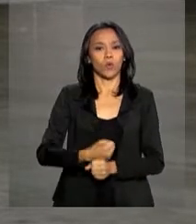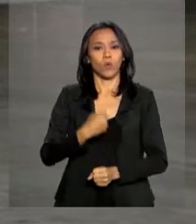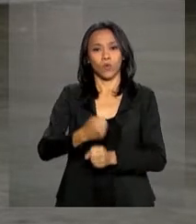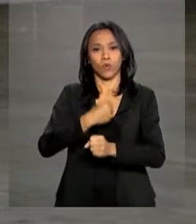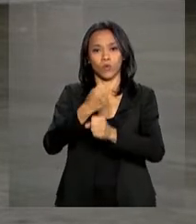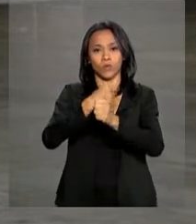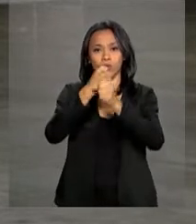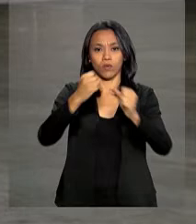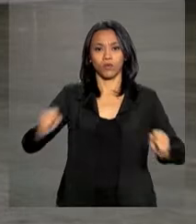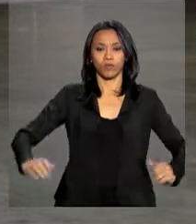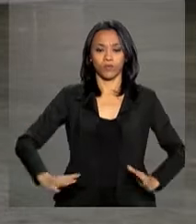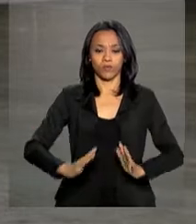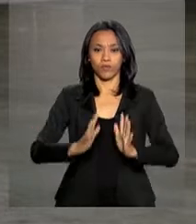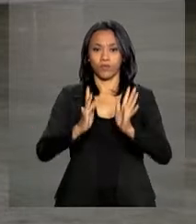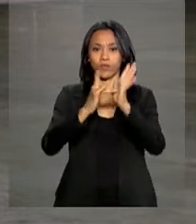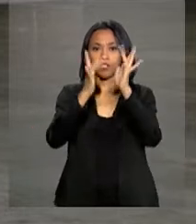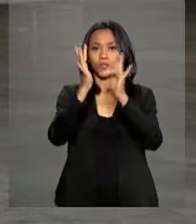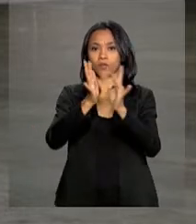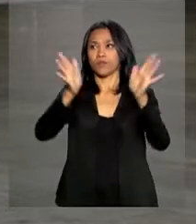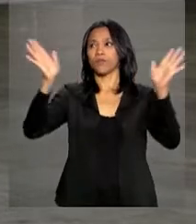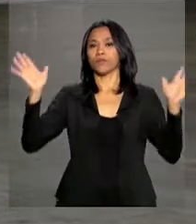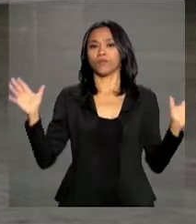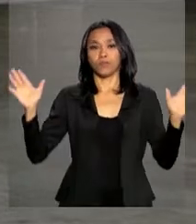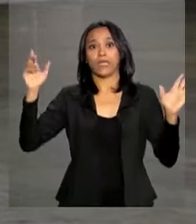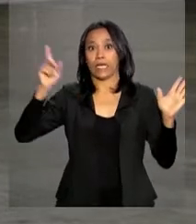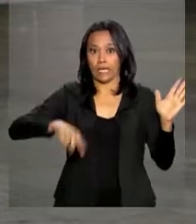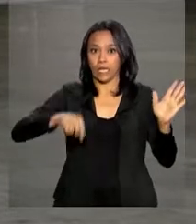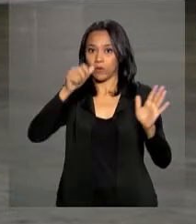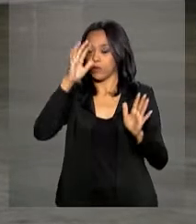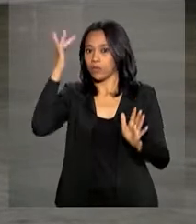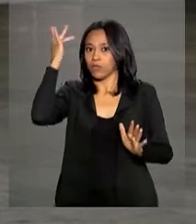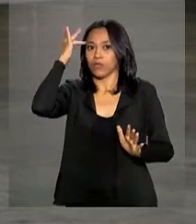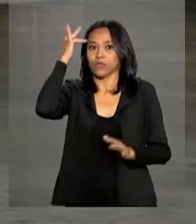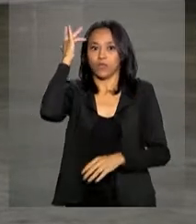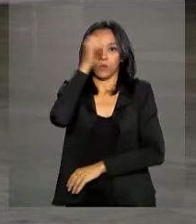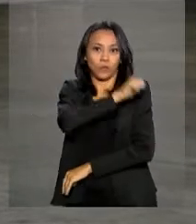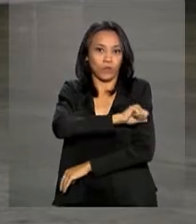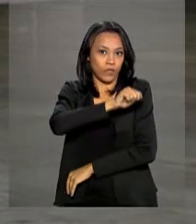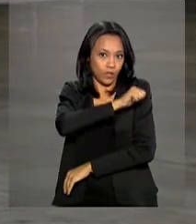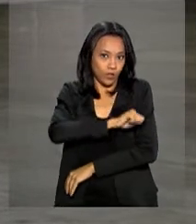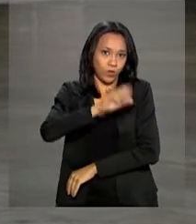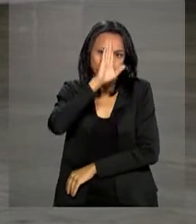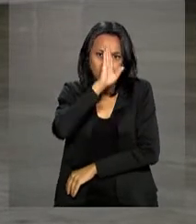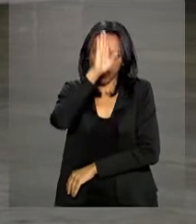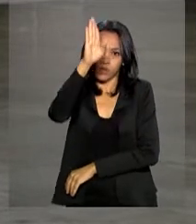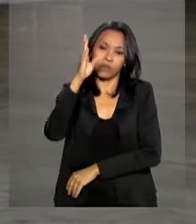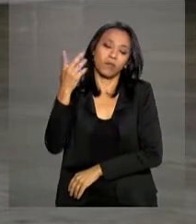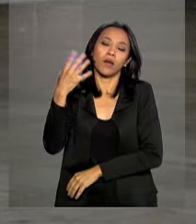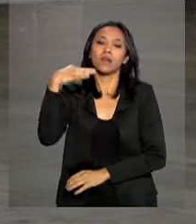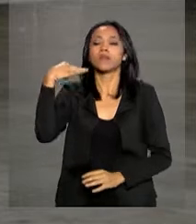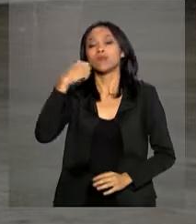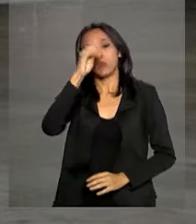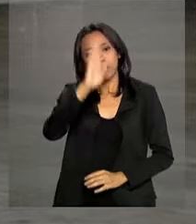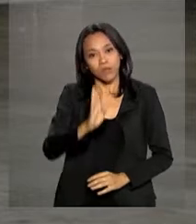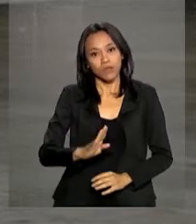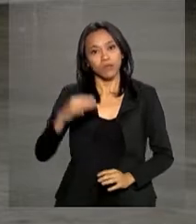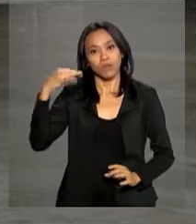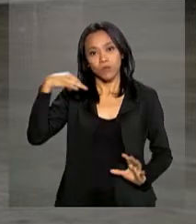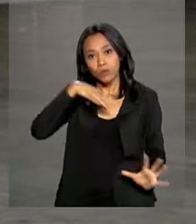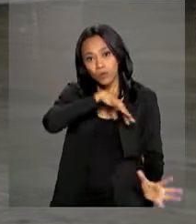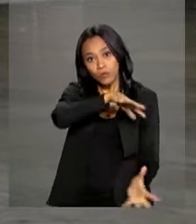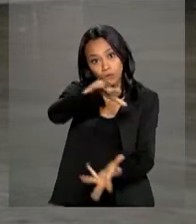redentor o maior cartão postal do rio de janeiro e que acabou se tornando também um dos maiores símbolos do brasil no